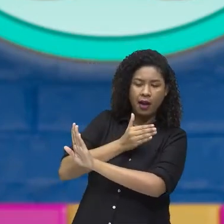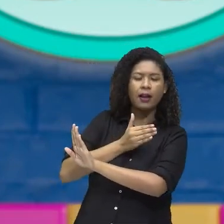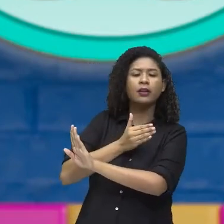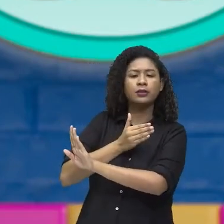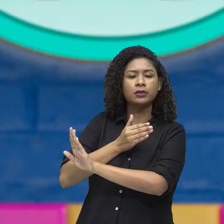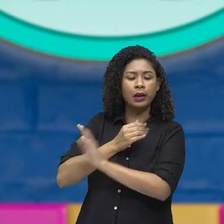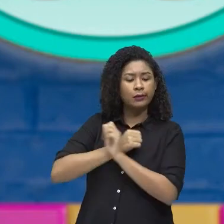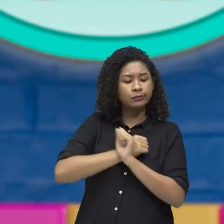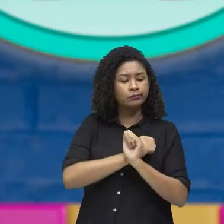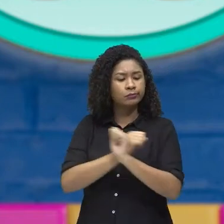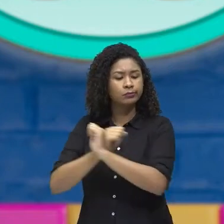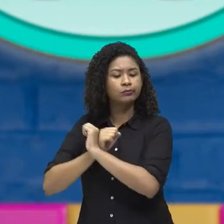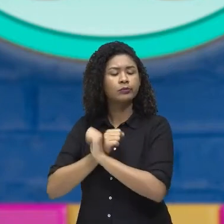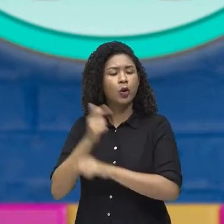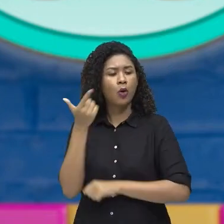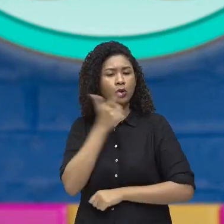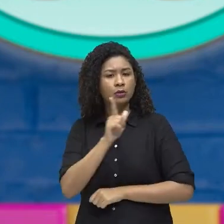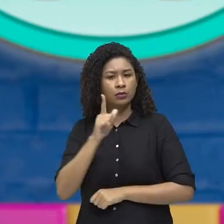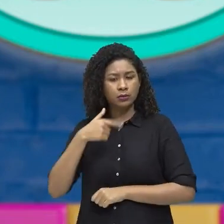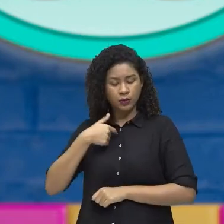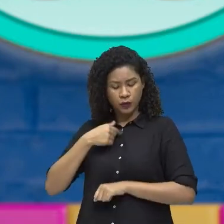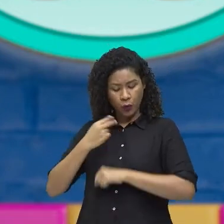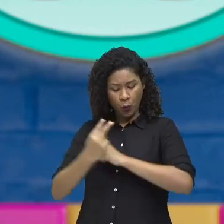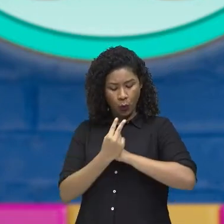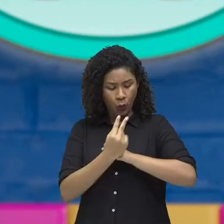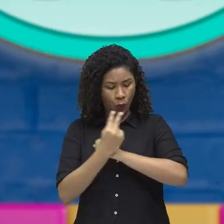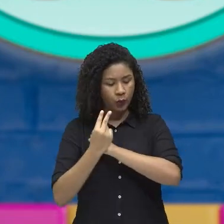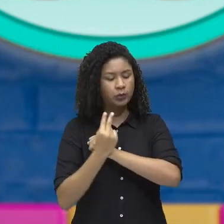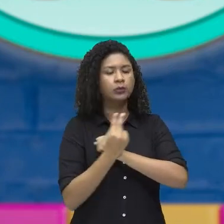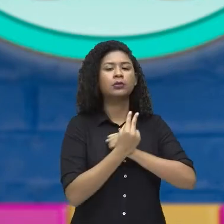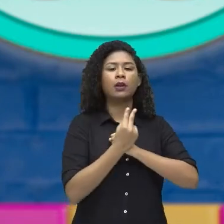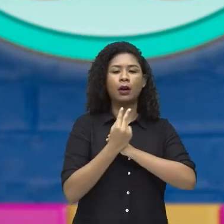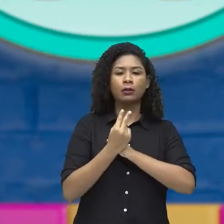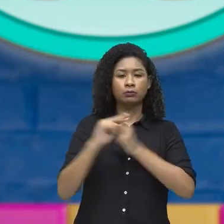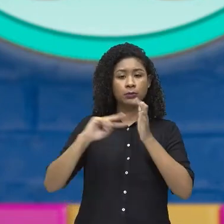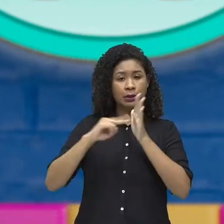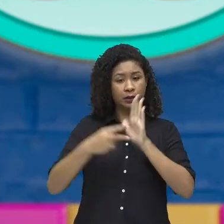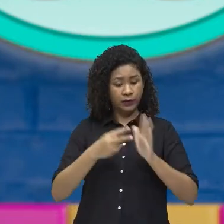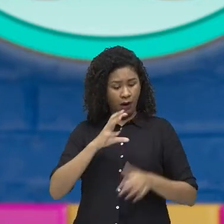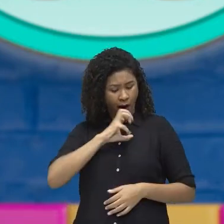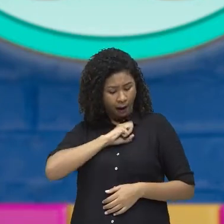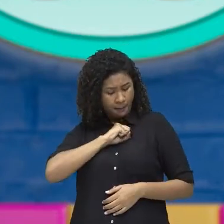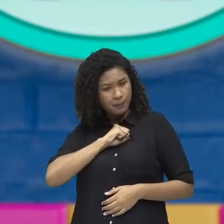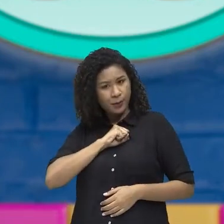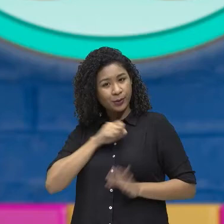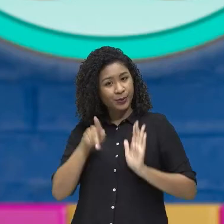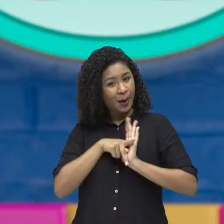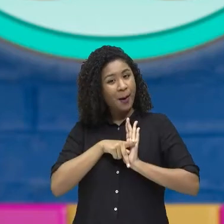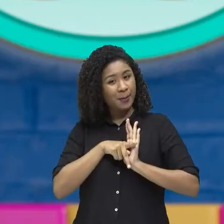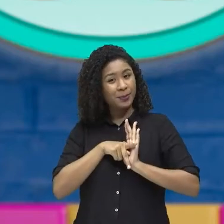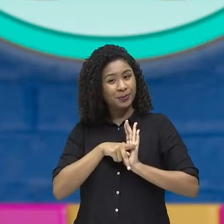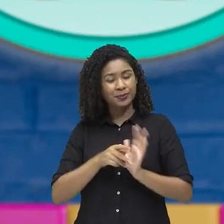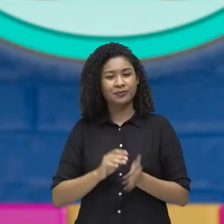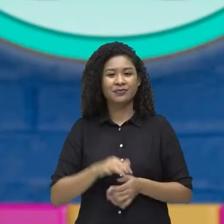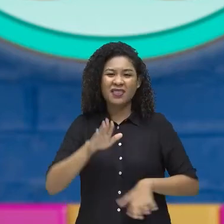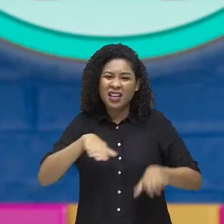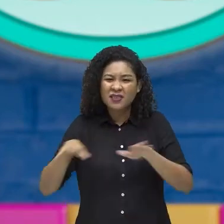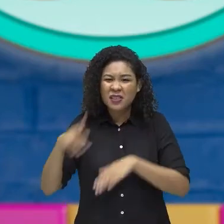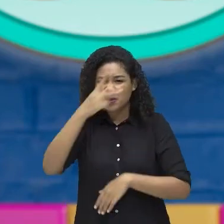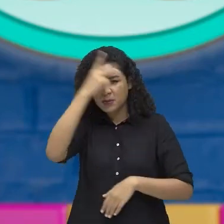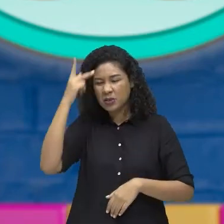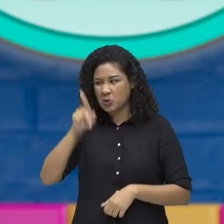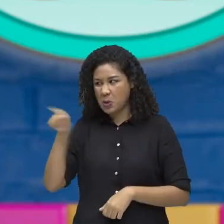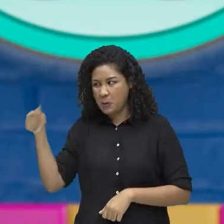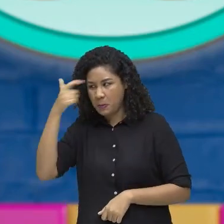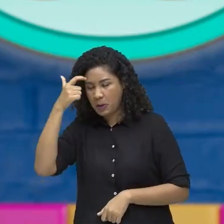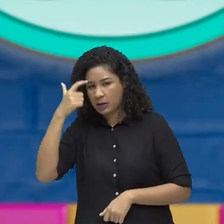me proteger, é meu autocuidado também, né? Também é uma expressão de amor próprio, como eu falei. Às vezes pode soar como se fosse egoísmo. Numa